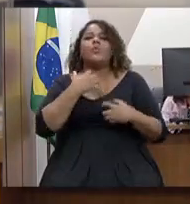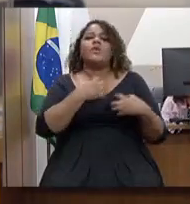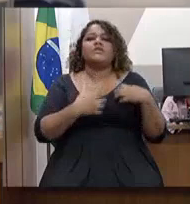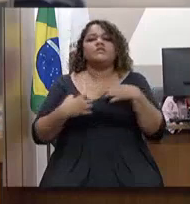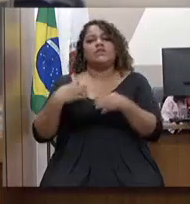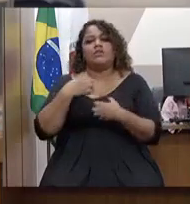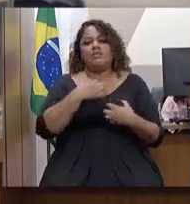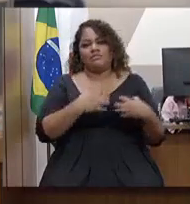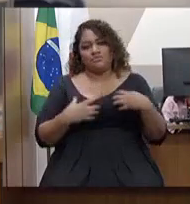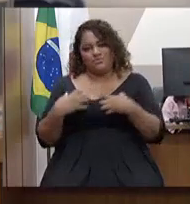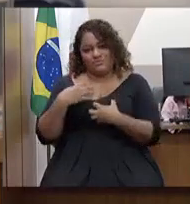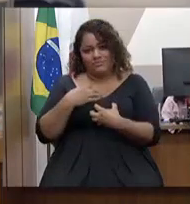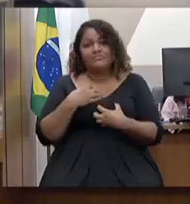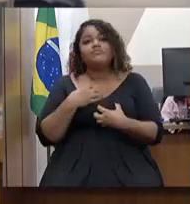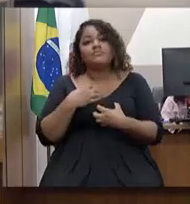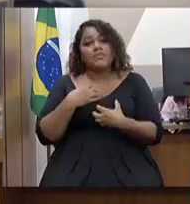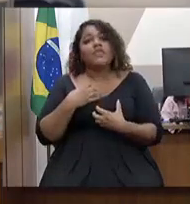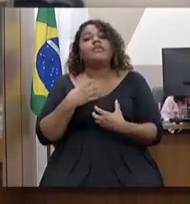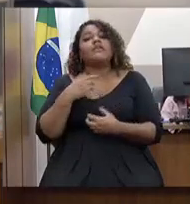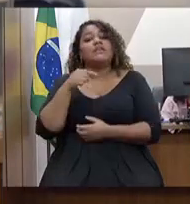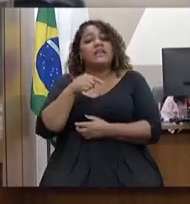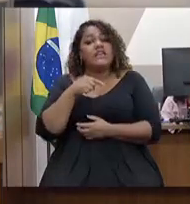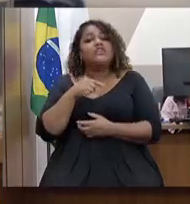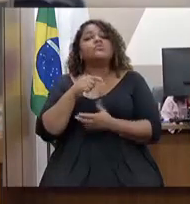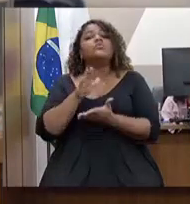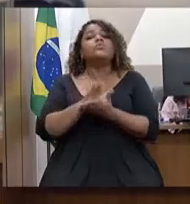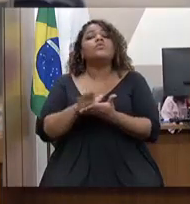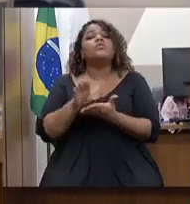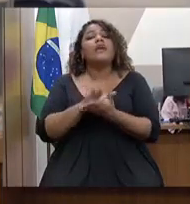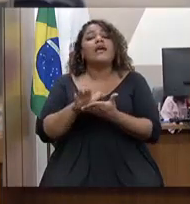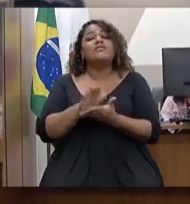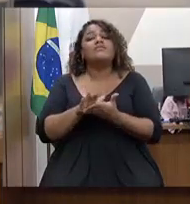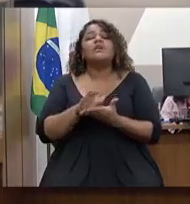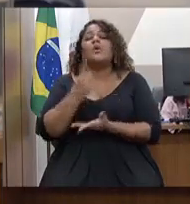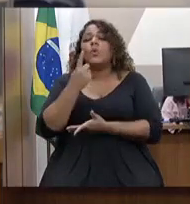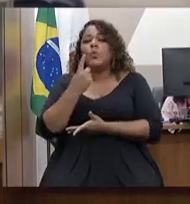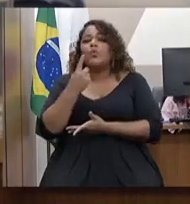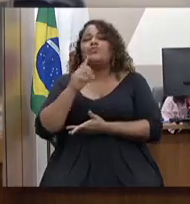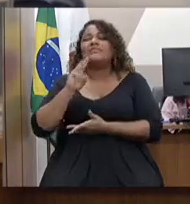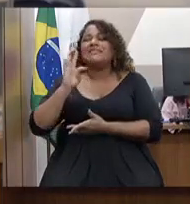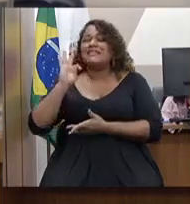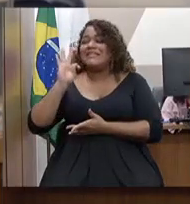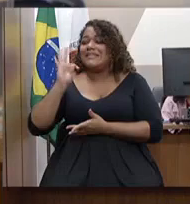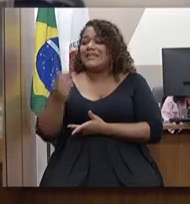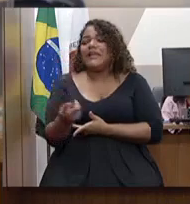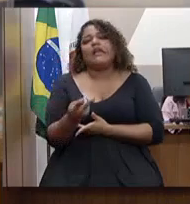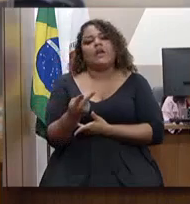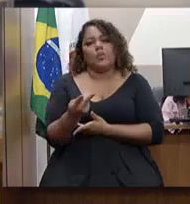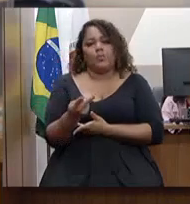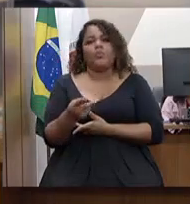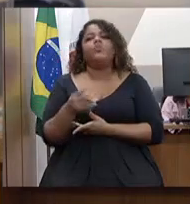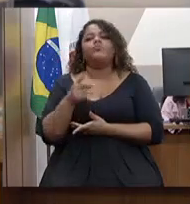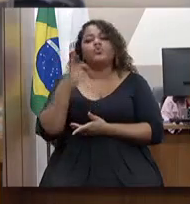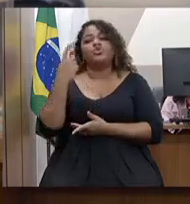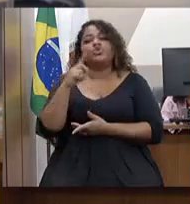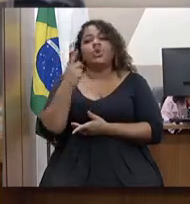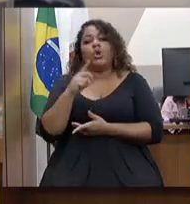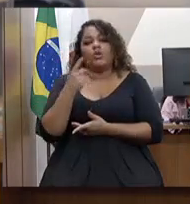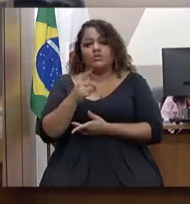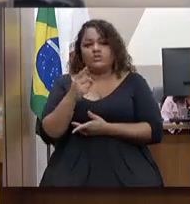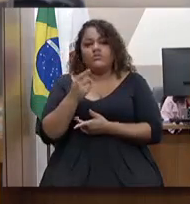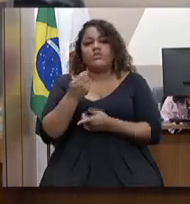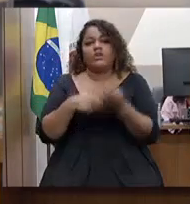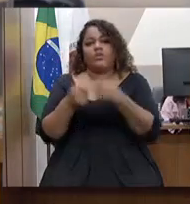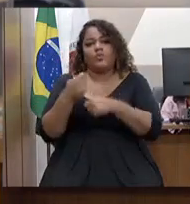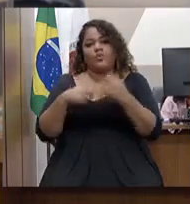1 trilhão de Dólares à economia mundial anualmente é a saúde